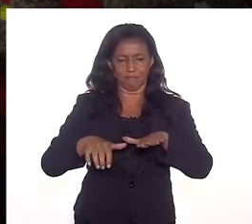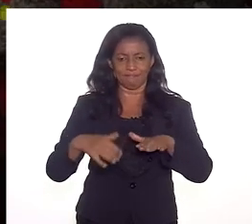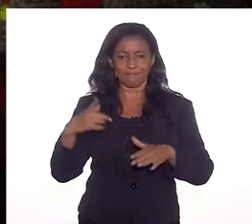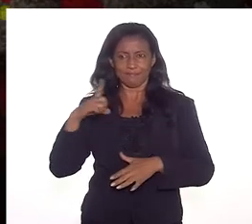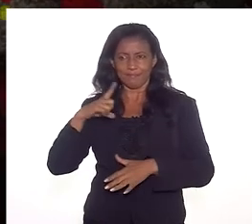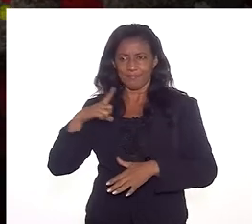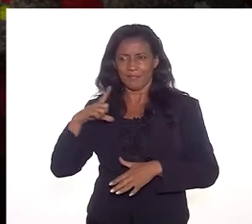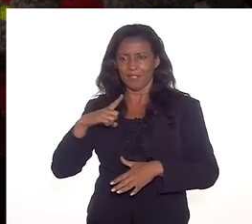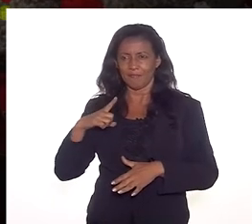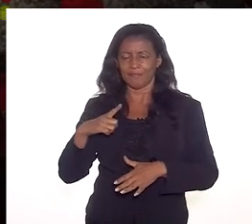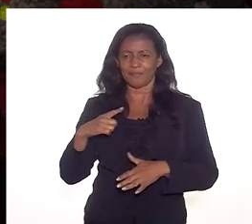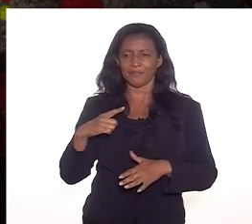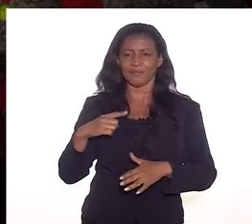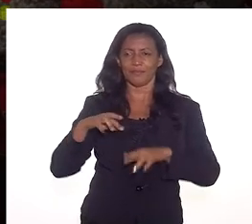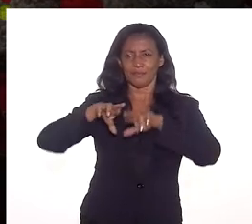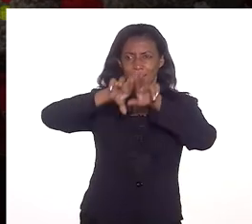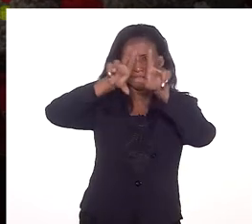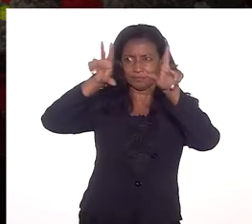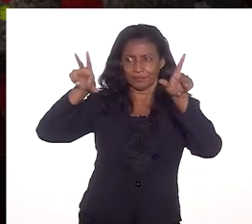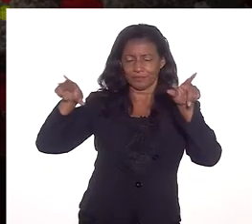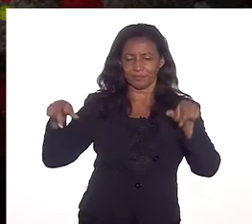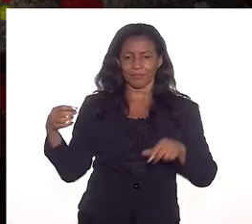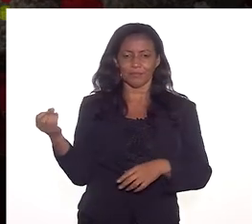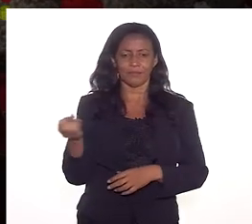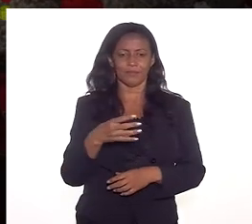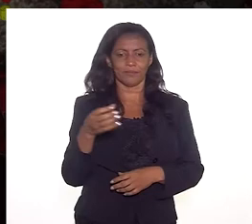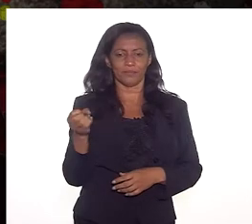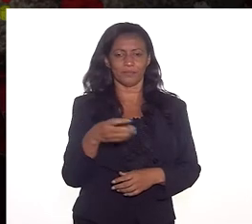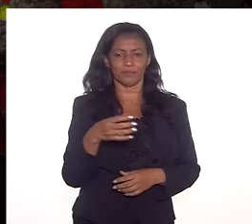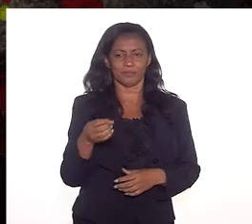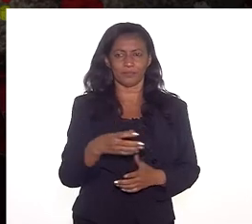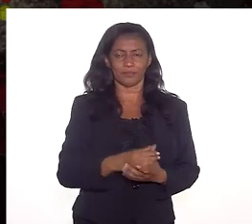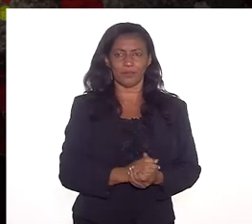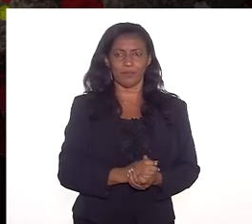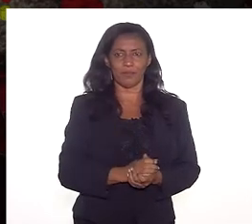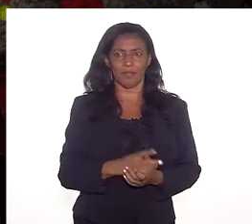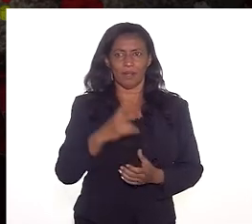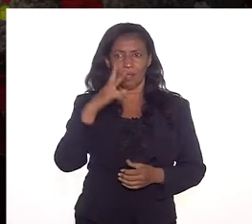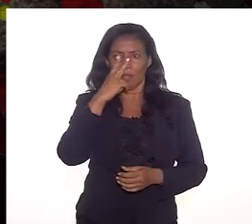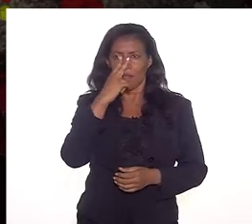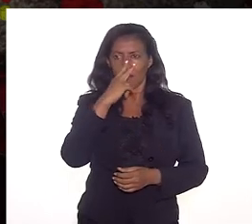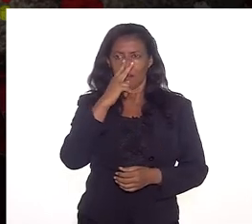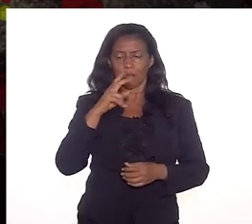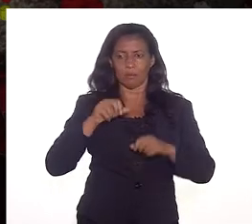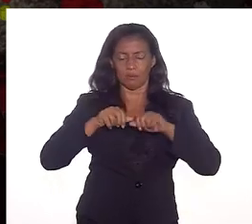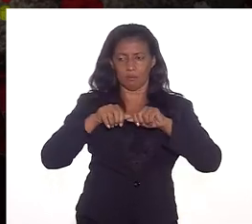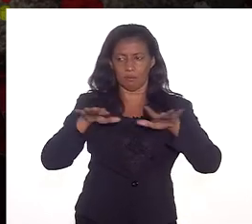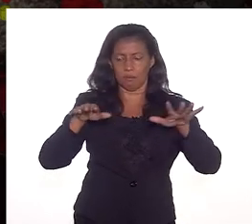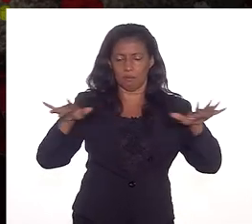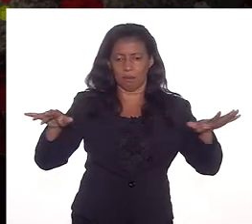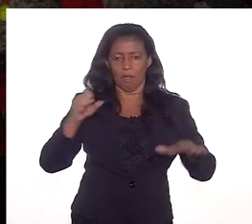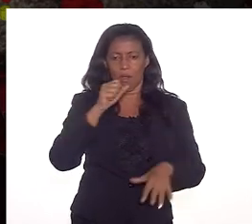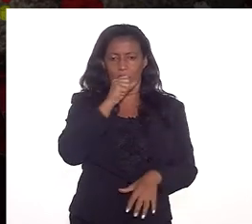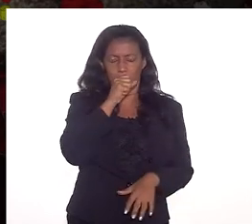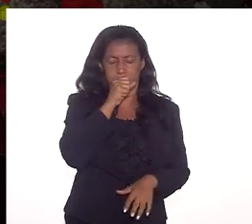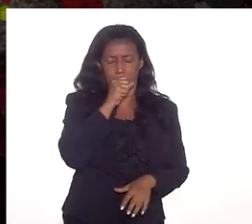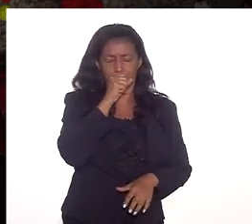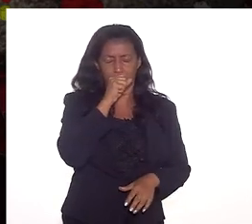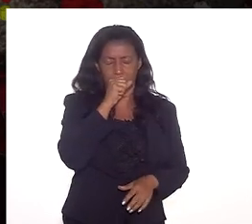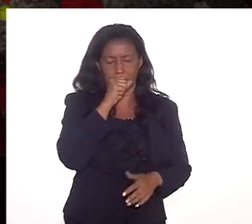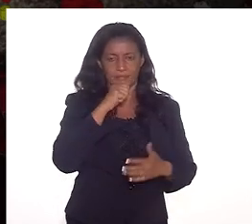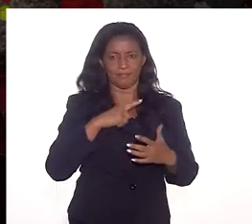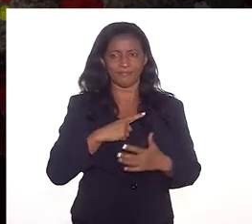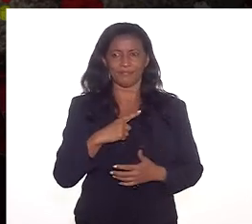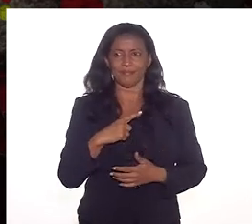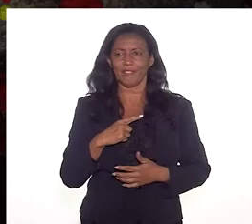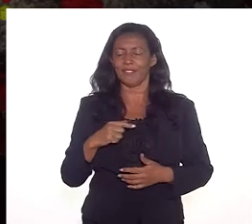né? E sem dúvida nenhuma que essas variantes novas parecem que são mais infectantes, como o Renato já colocou, a grávida